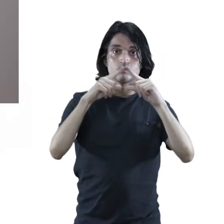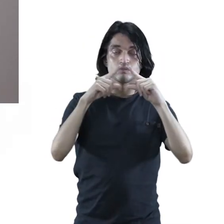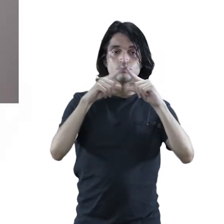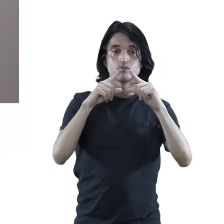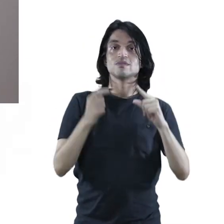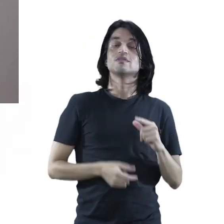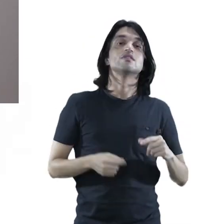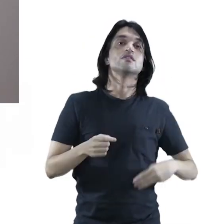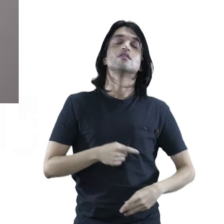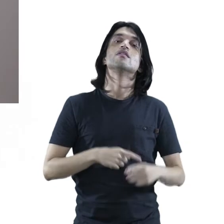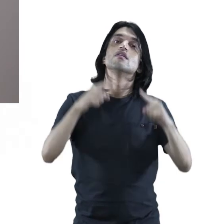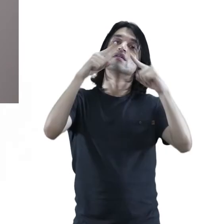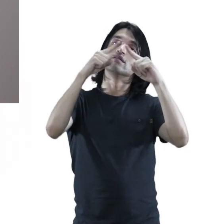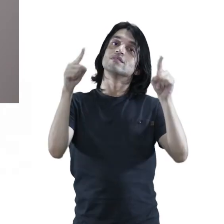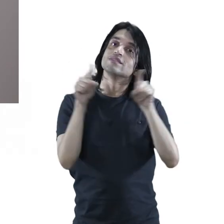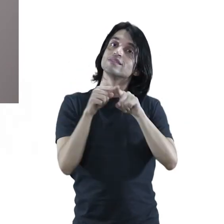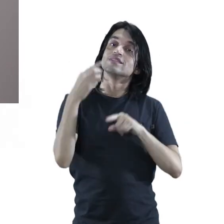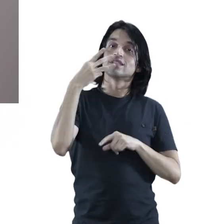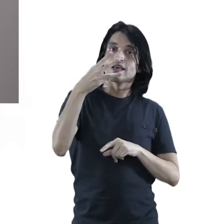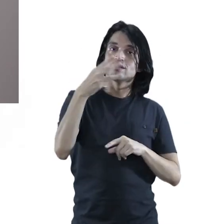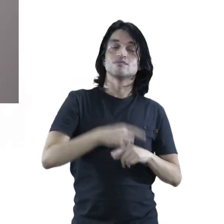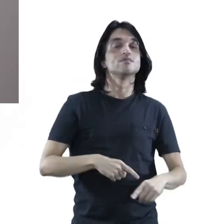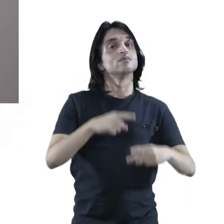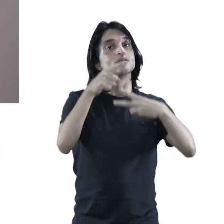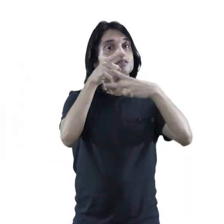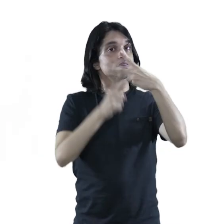muito importantes, como triângulos e quadrados.